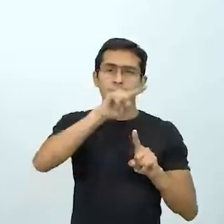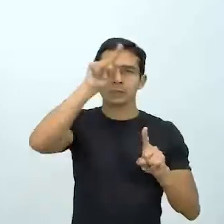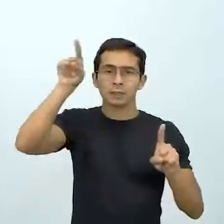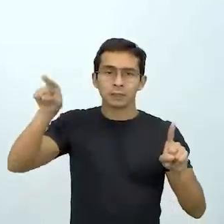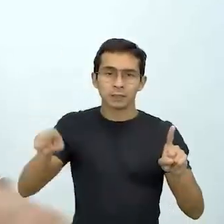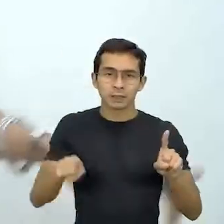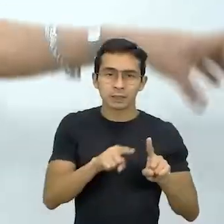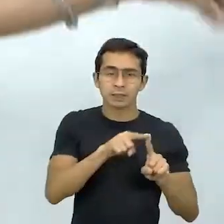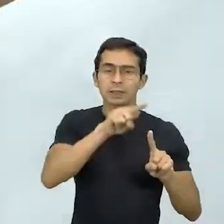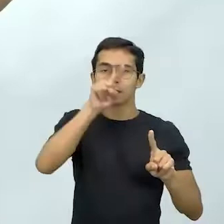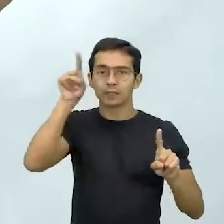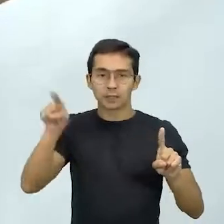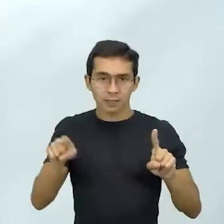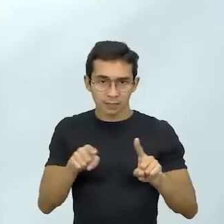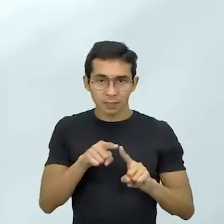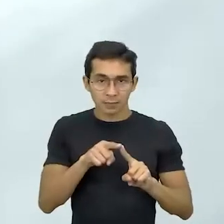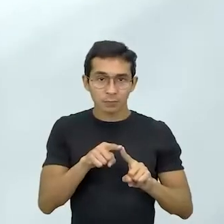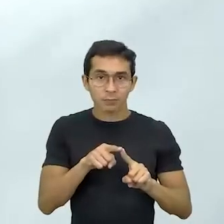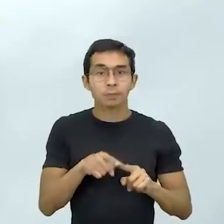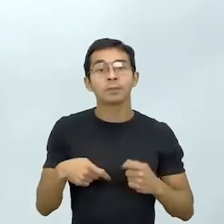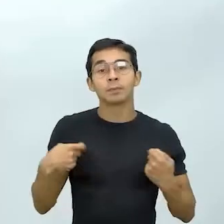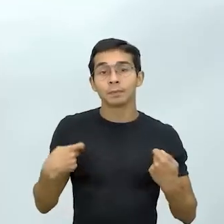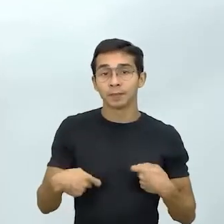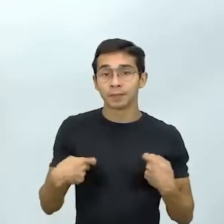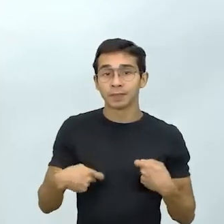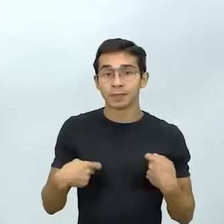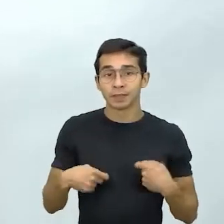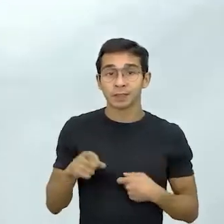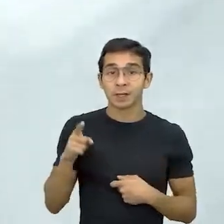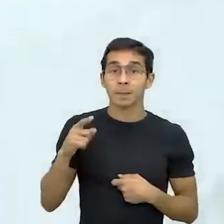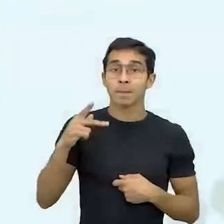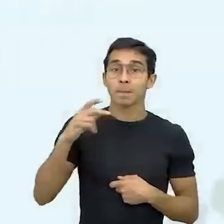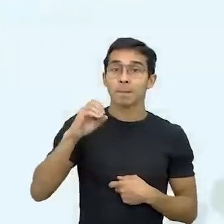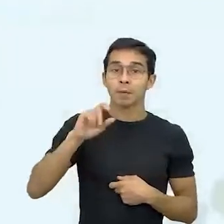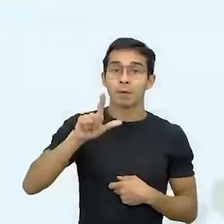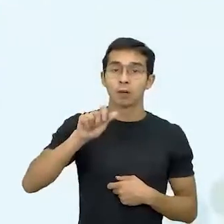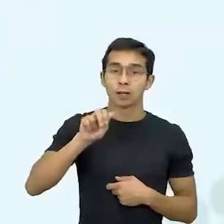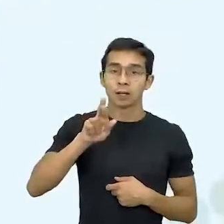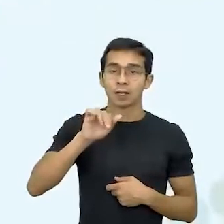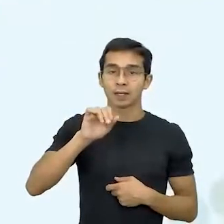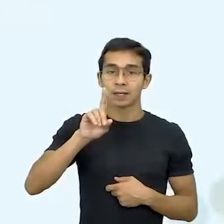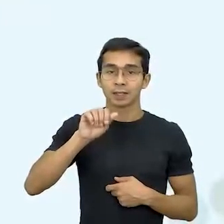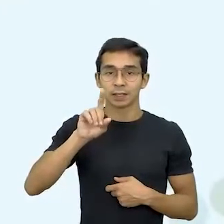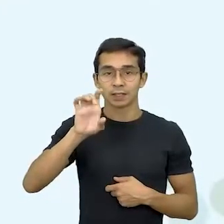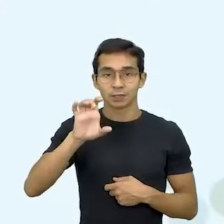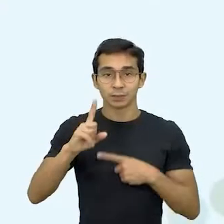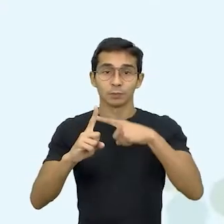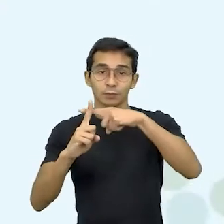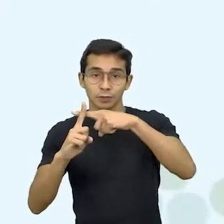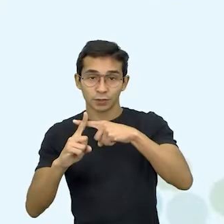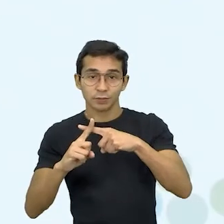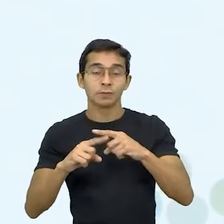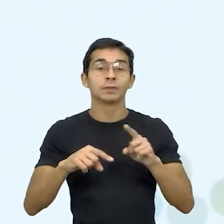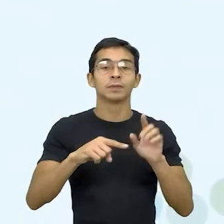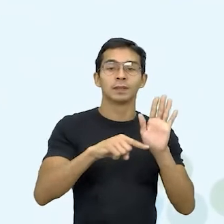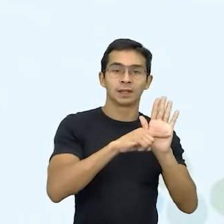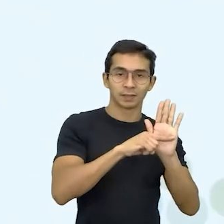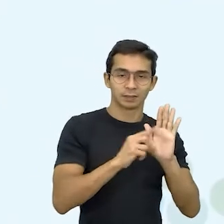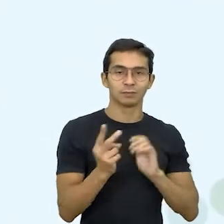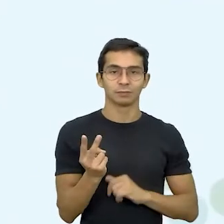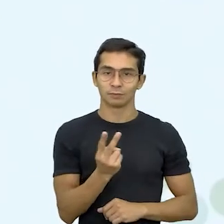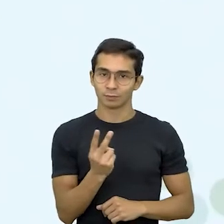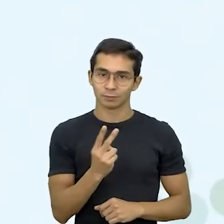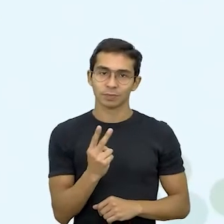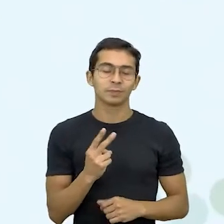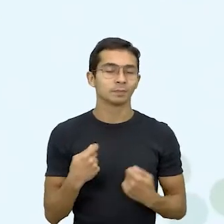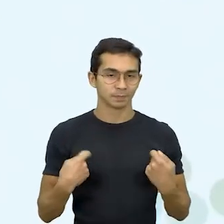ciclo biogeoquímico desse daí, eu preciso dessa propriedade de polaridade, porque é ela que vai provocar o processo de dissolução. Então, as